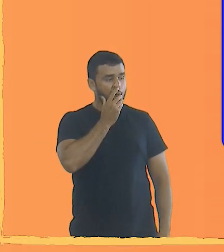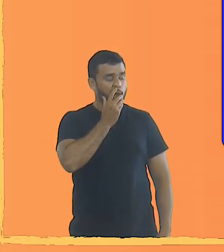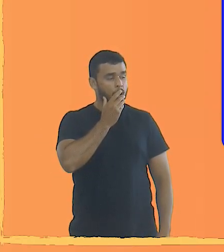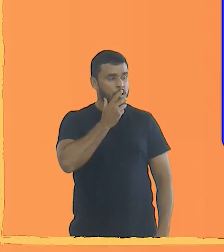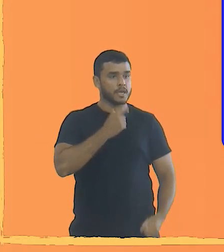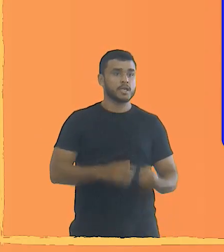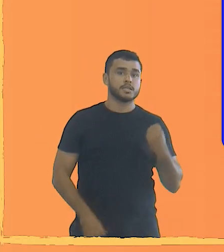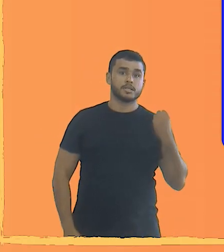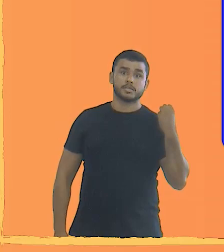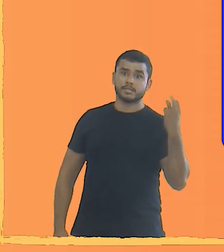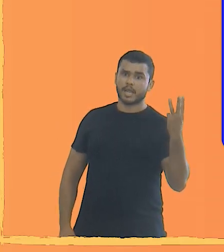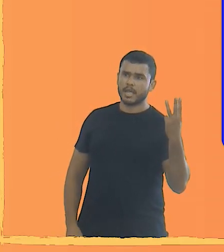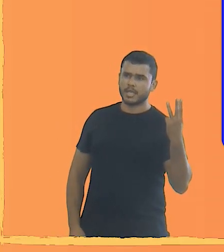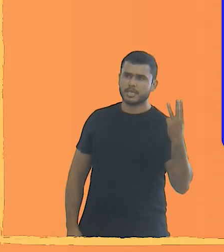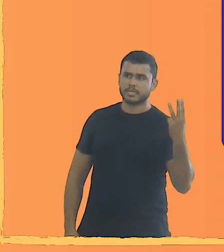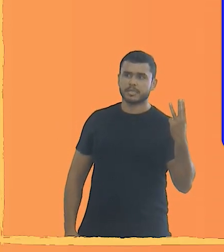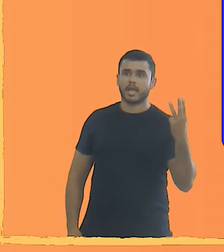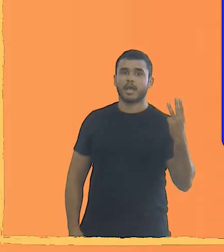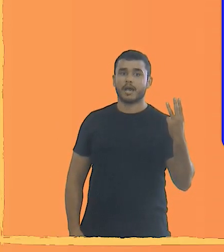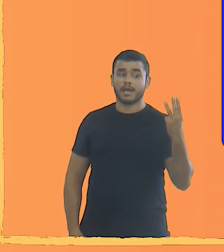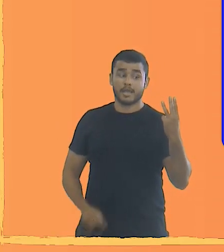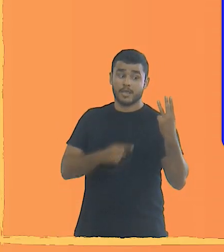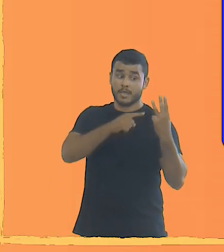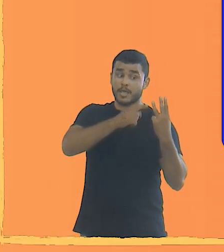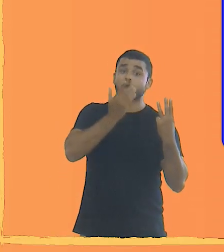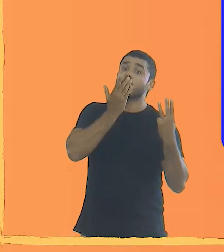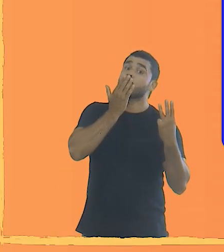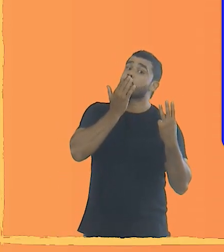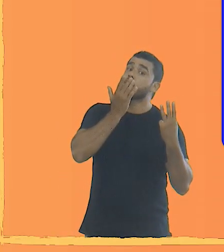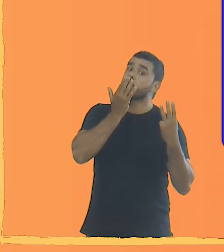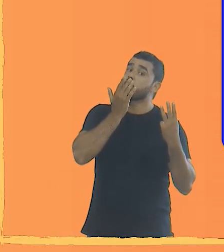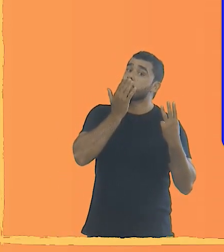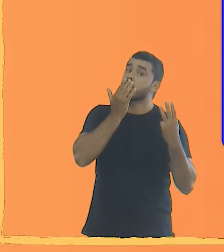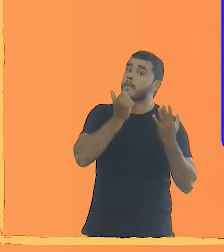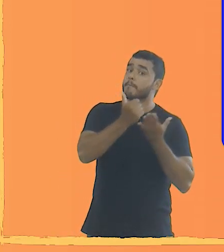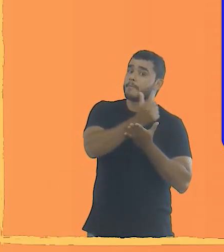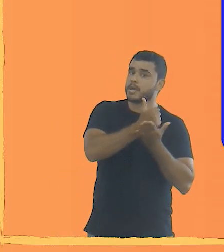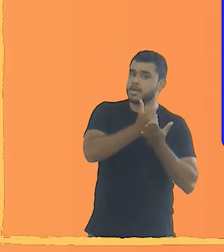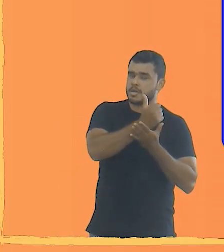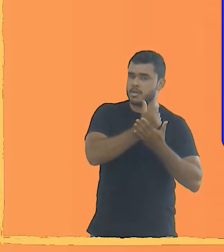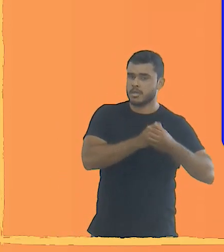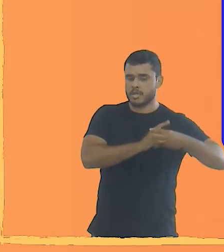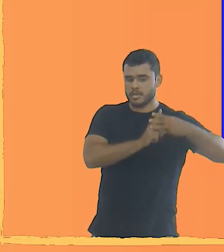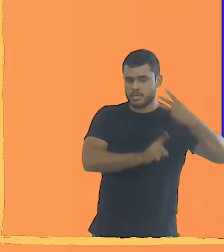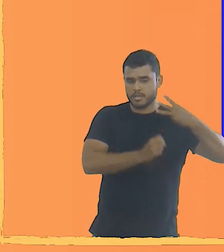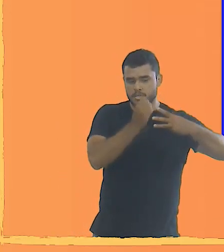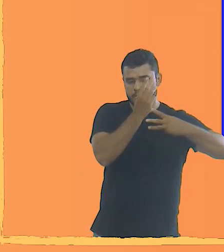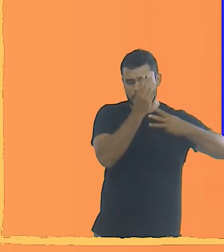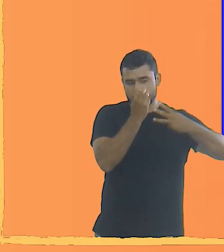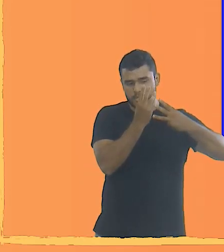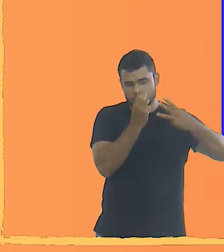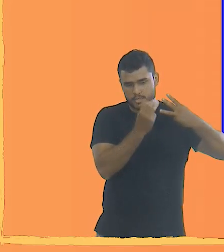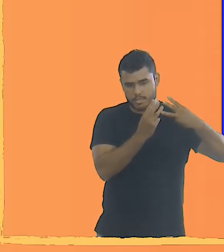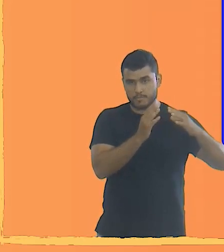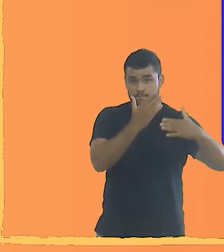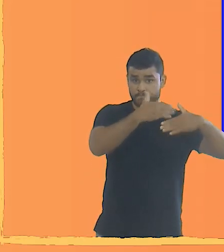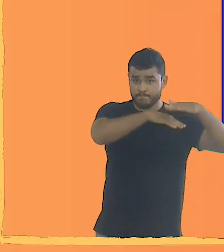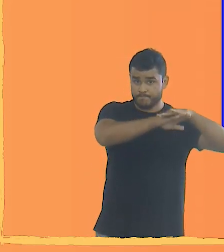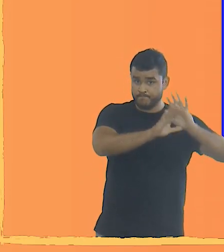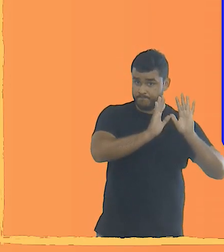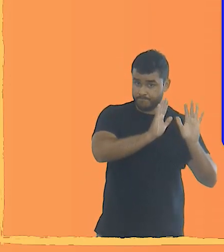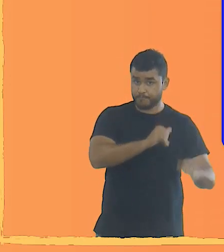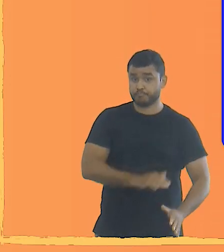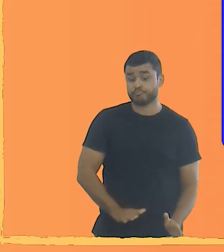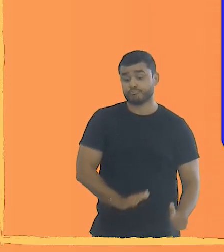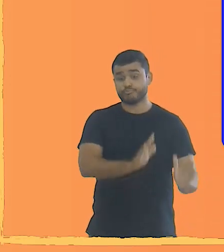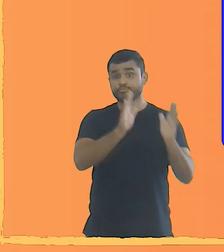pessoal, tem as cores secundárias. Quando é que a gente cria uma cor secundária? A questão está dizendo, eu não